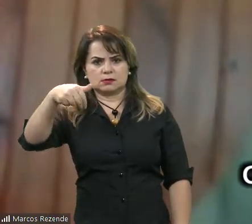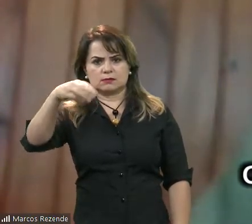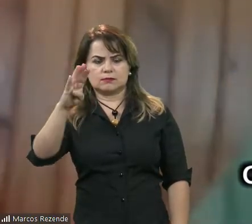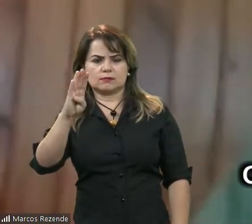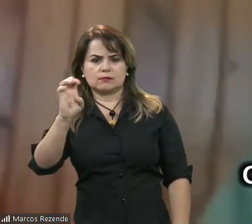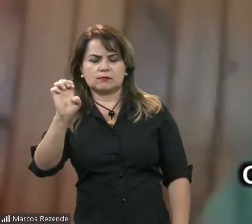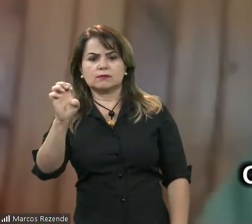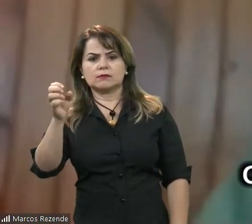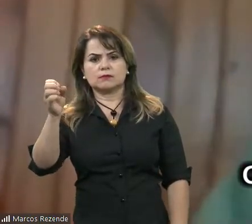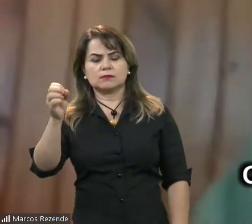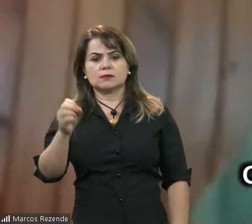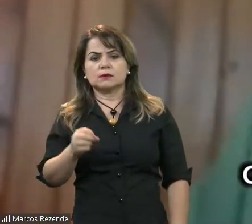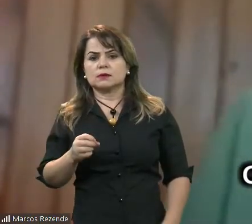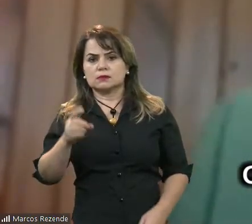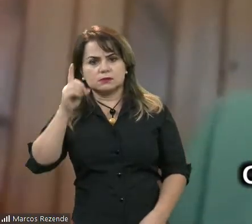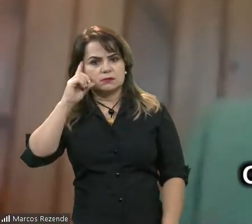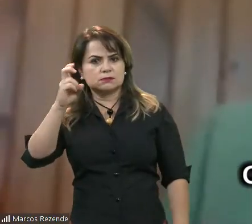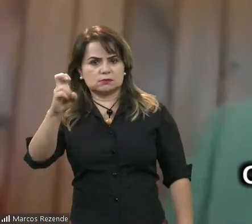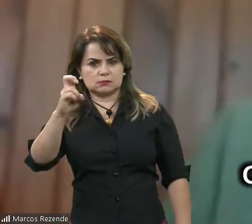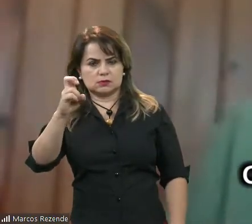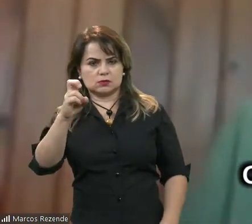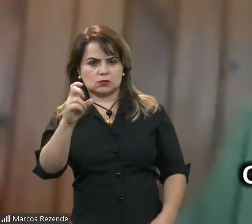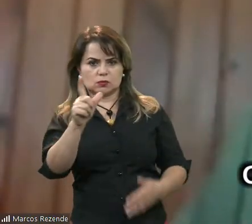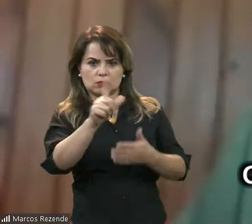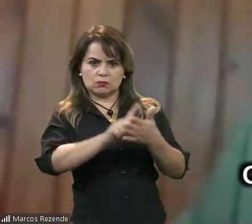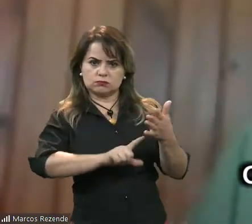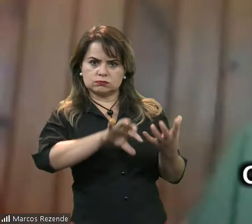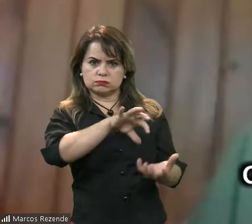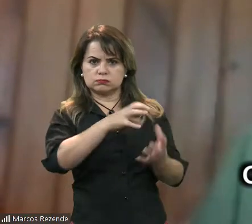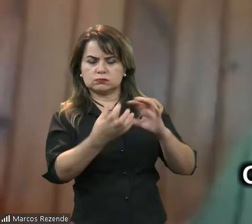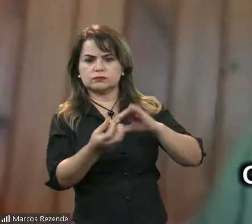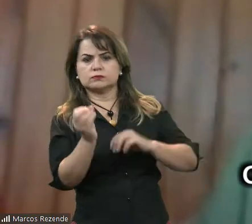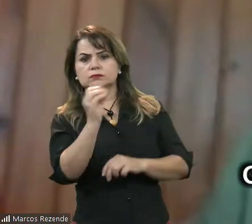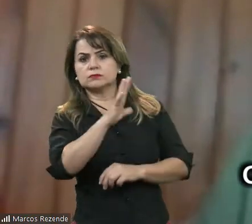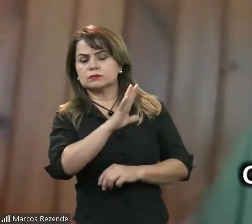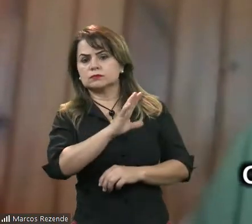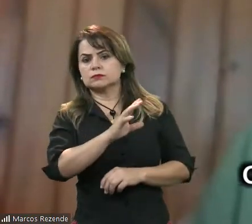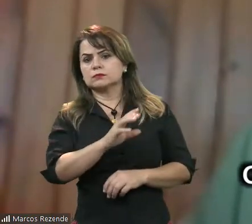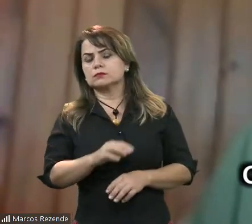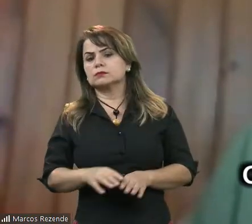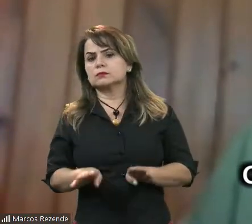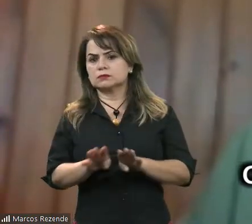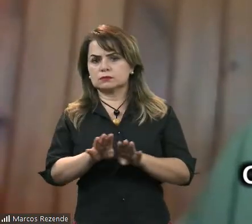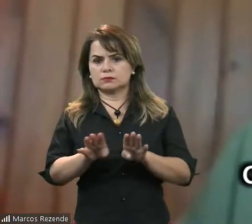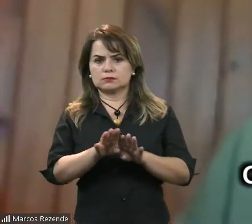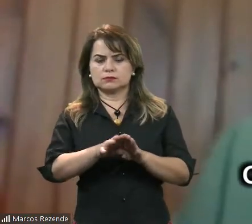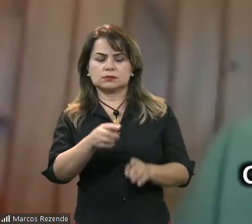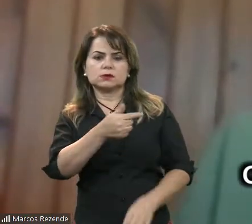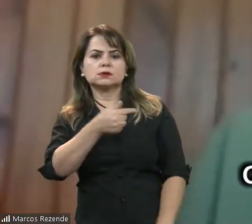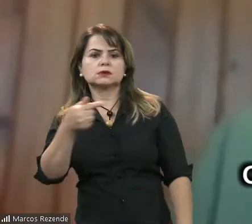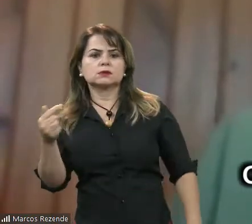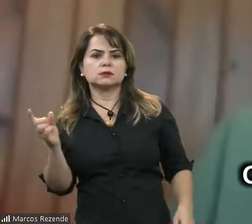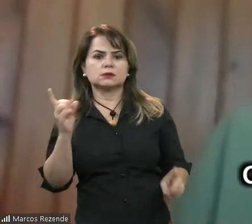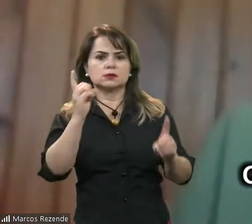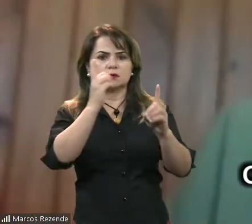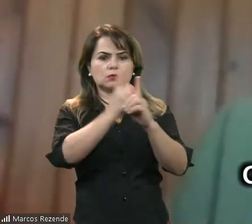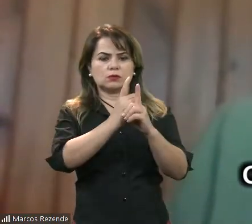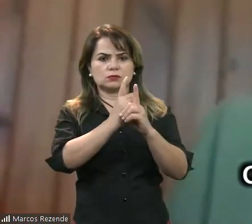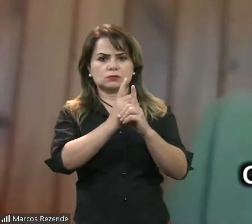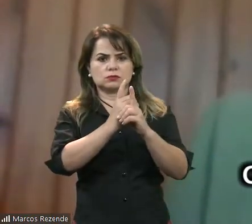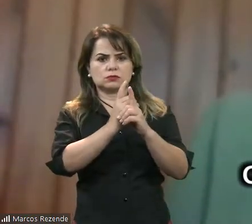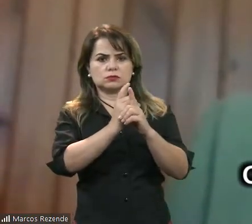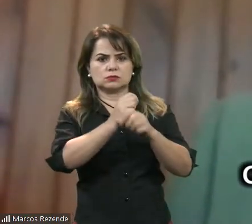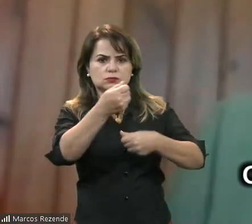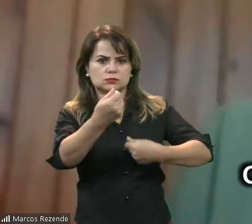da reciclagem de lixo. Na primeira quinzena, a semana de encontro do